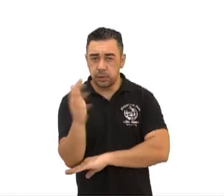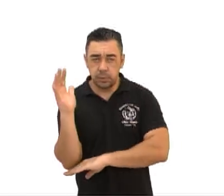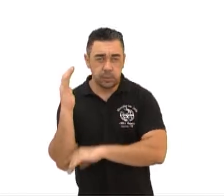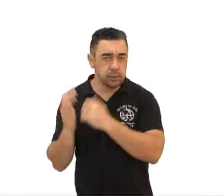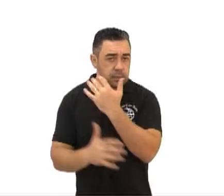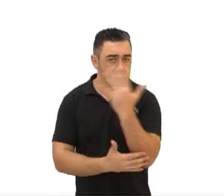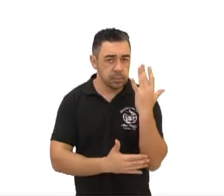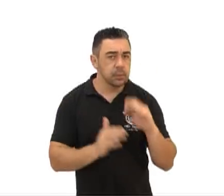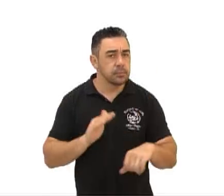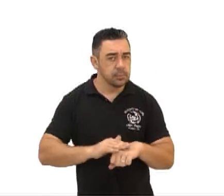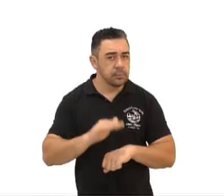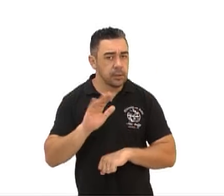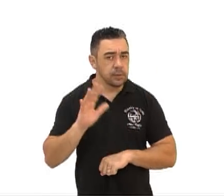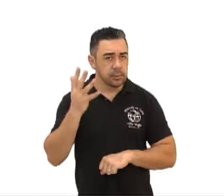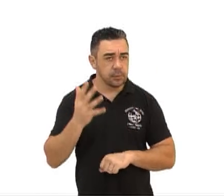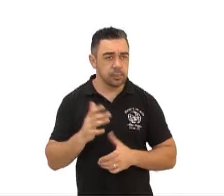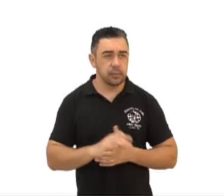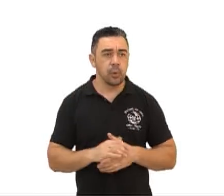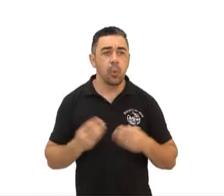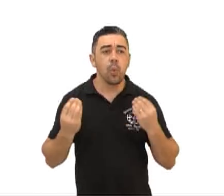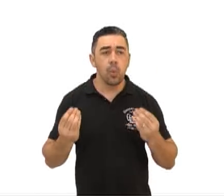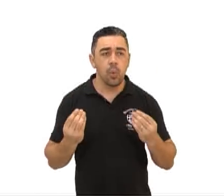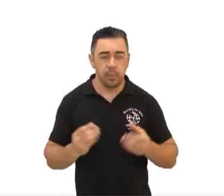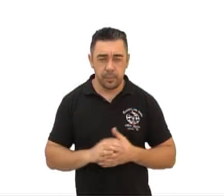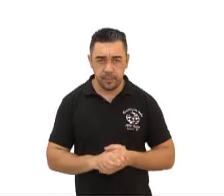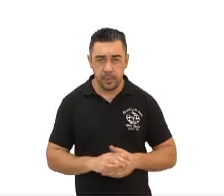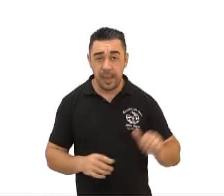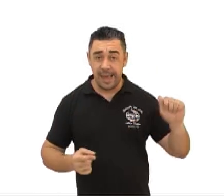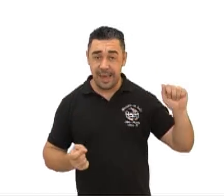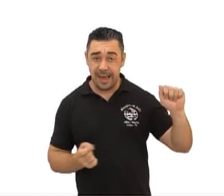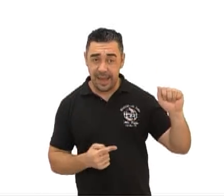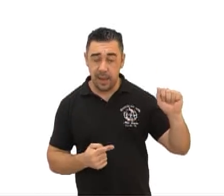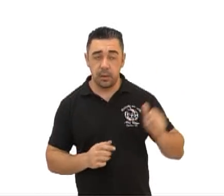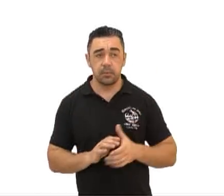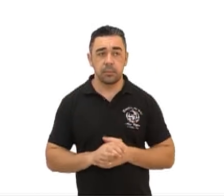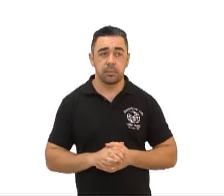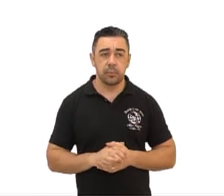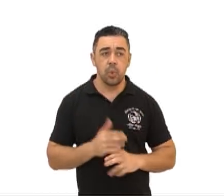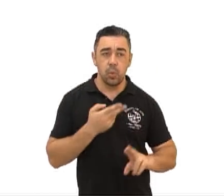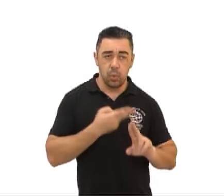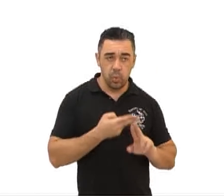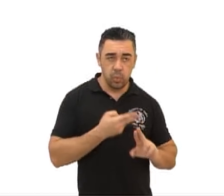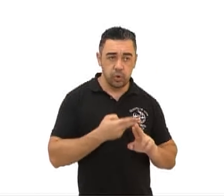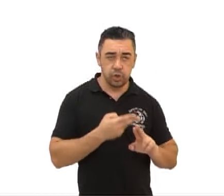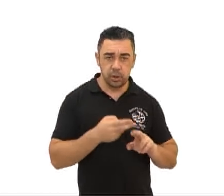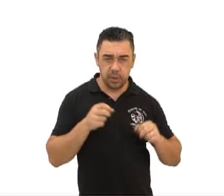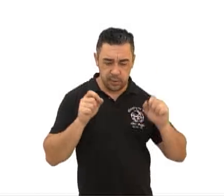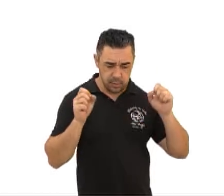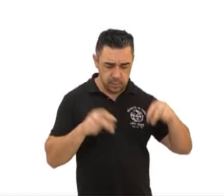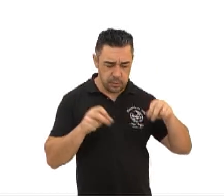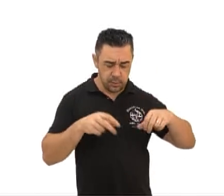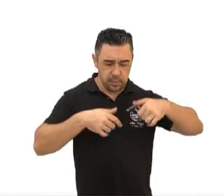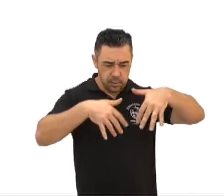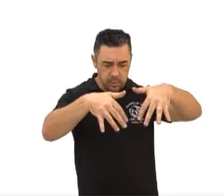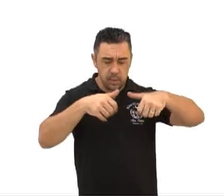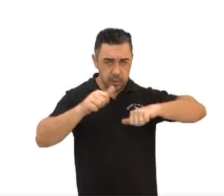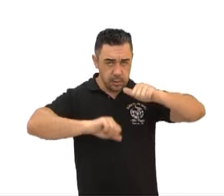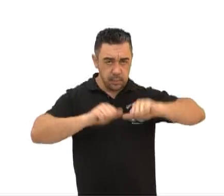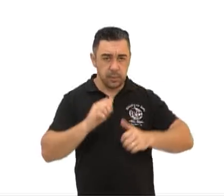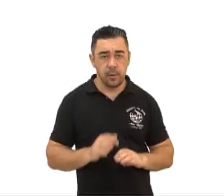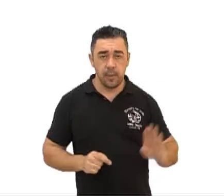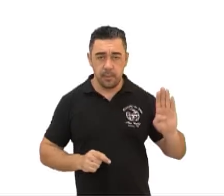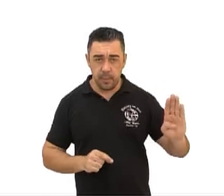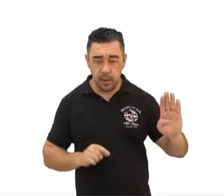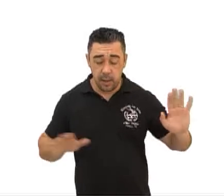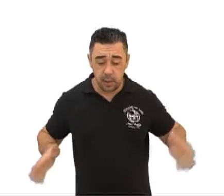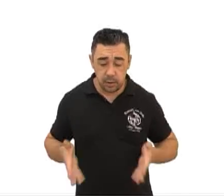cada vez mais comuns, tais como: alternativa A, utilização de fertilizantes químicos, B,